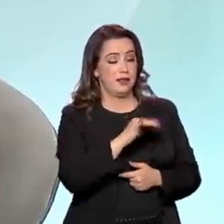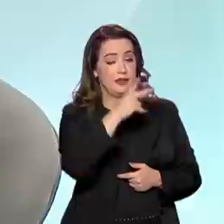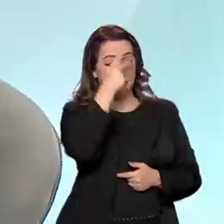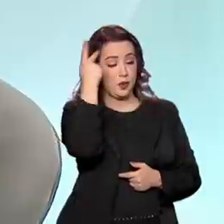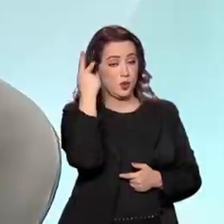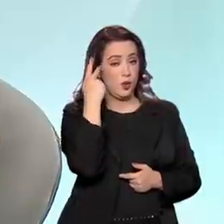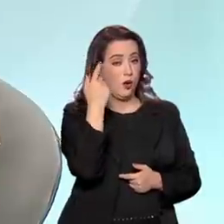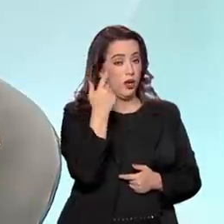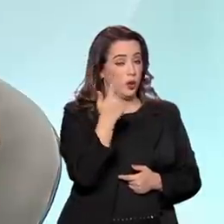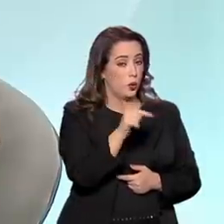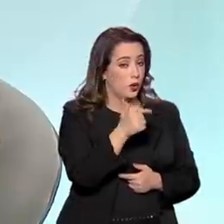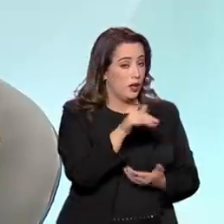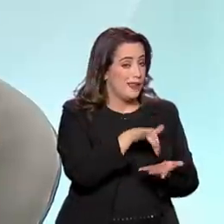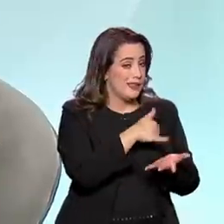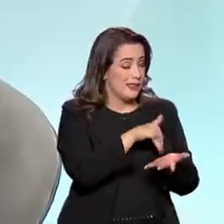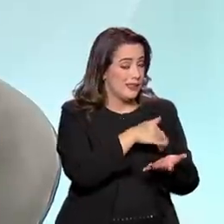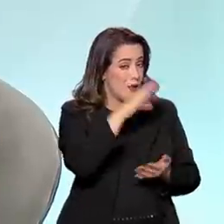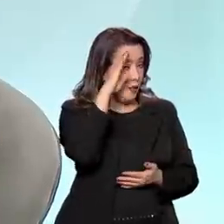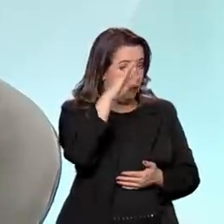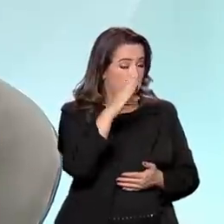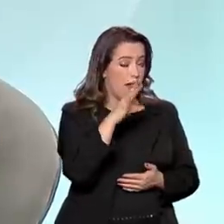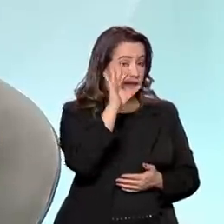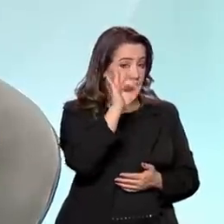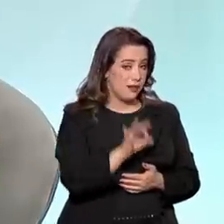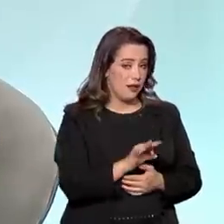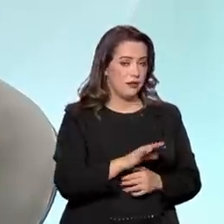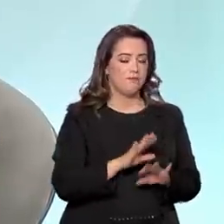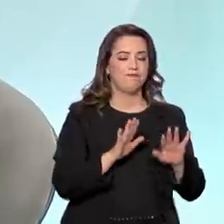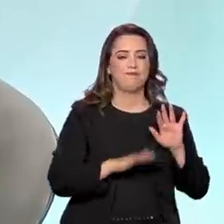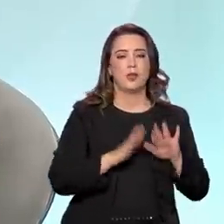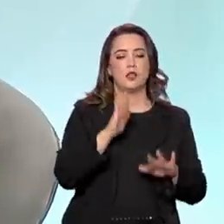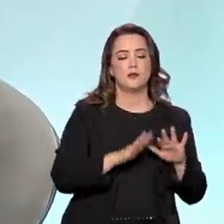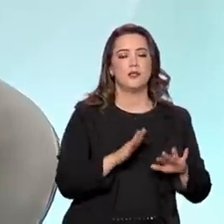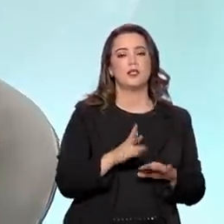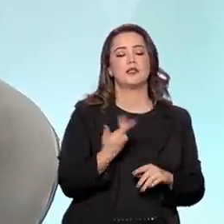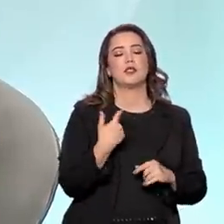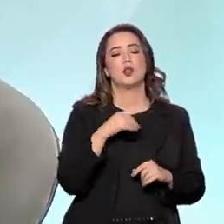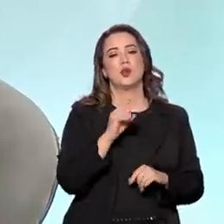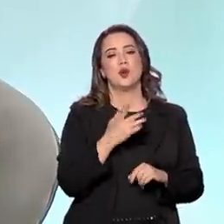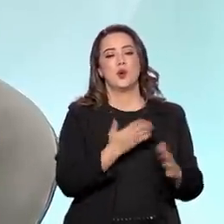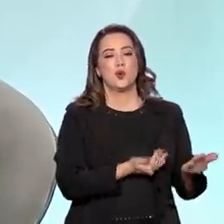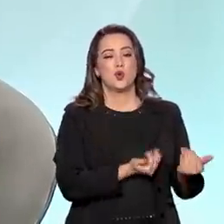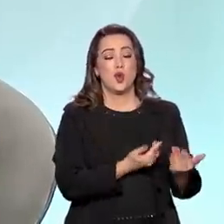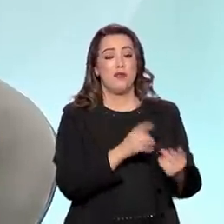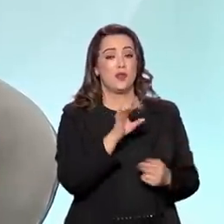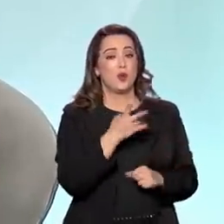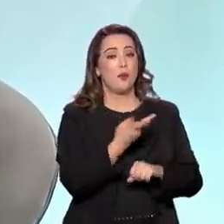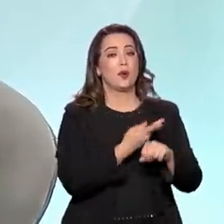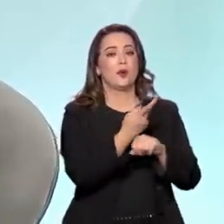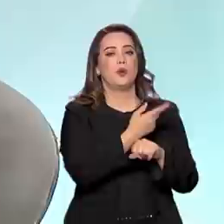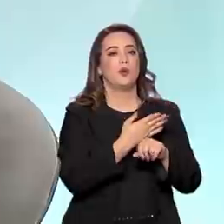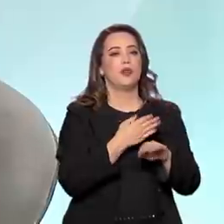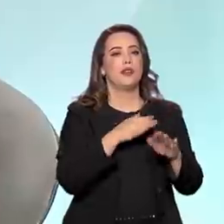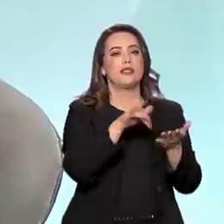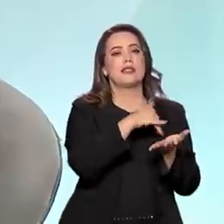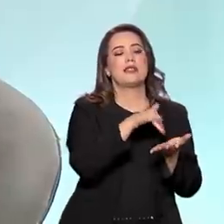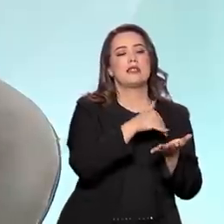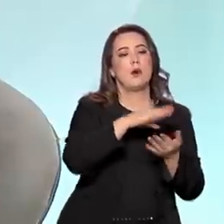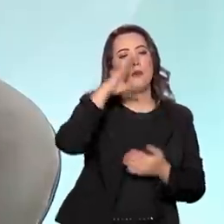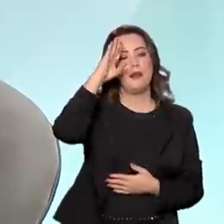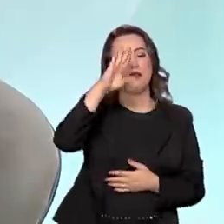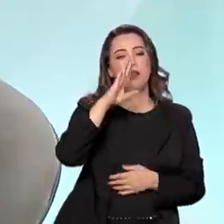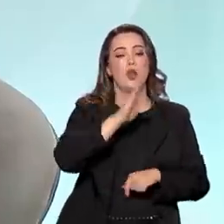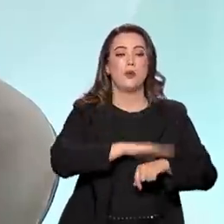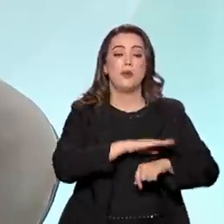não tá em dia aí a questão é que às vezes os jovens só procura-se esta situação dele quando ele precisa arrumou um emprego